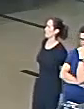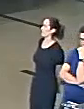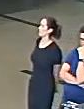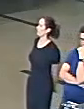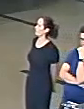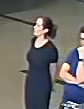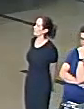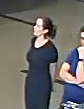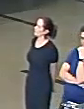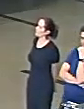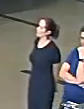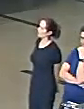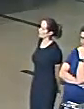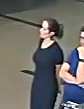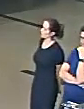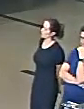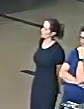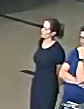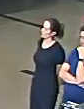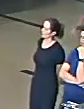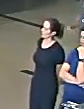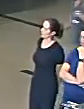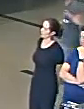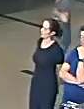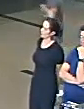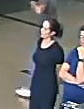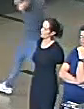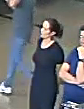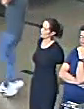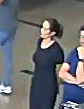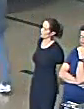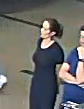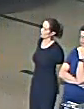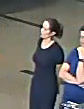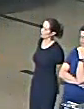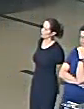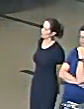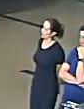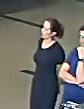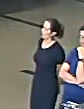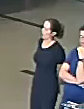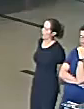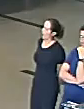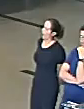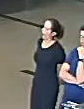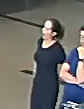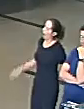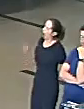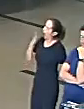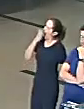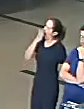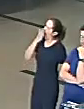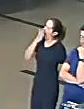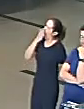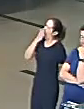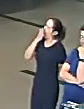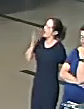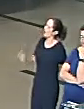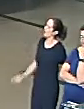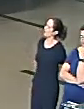deficiente vai lá motorista mas não tem ninguém para olhar não tem ninguém para acompanhar